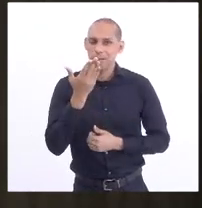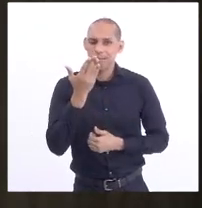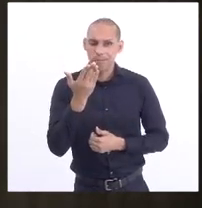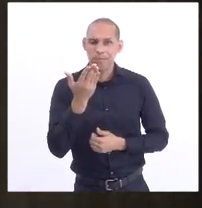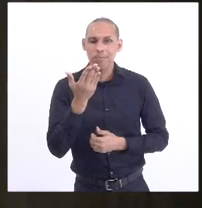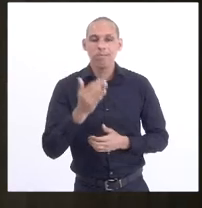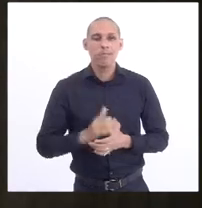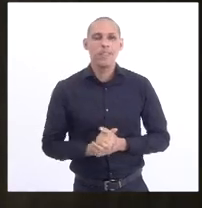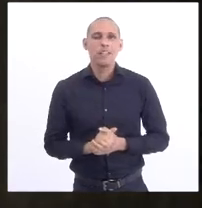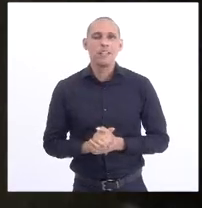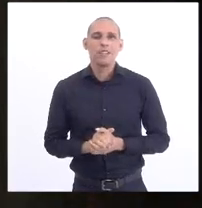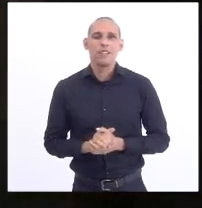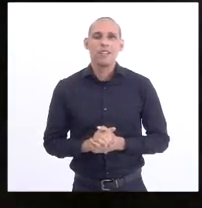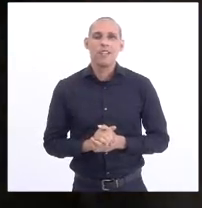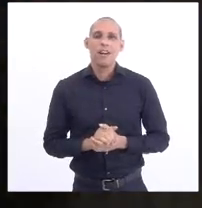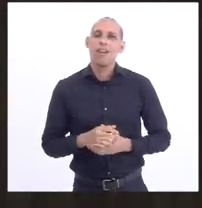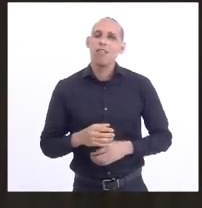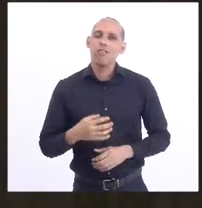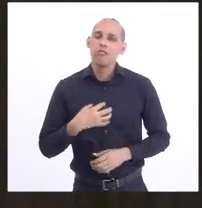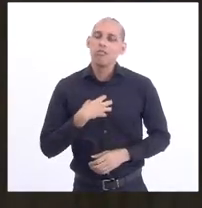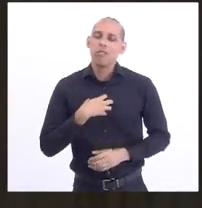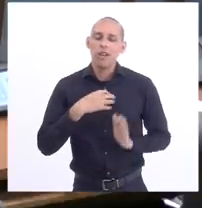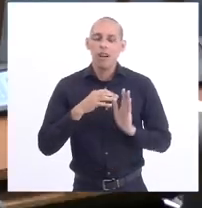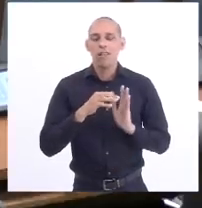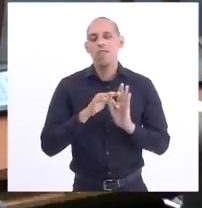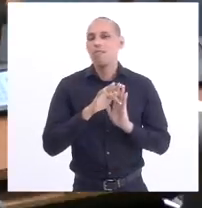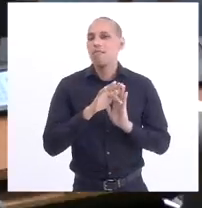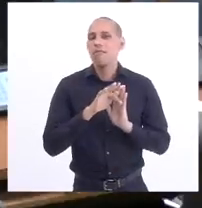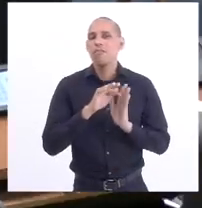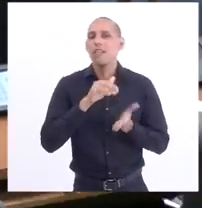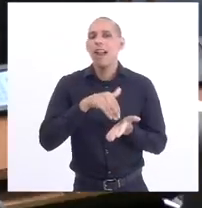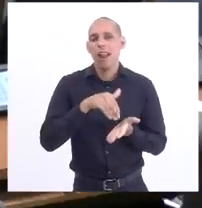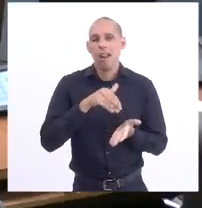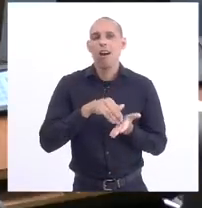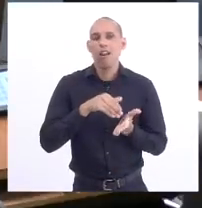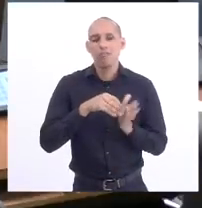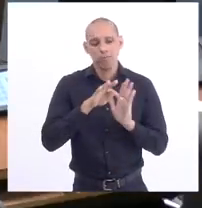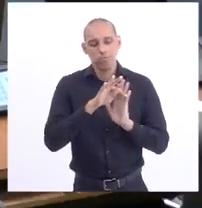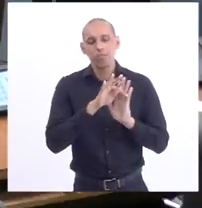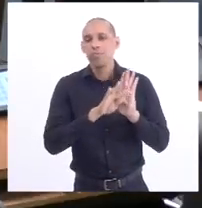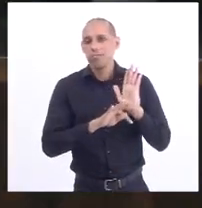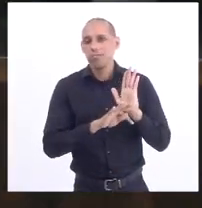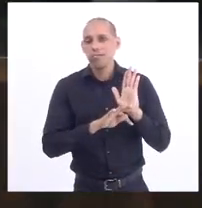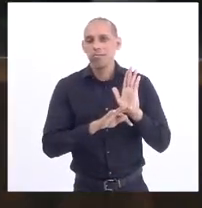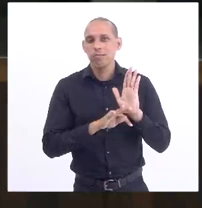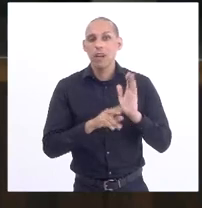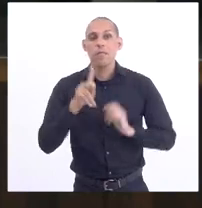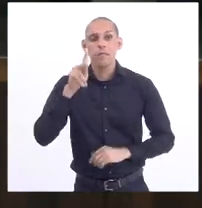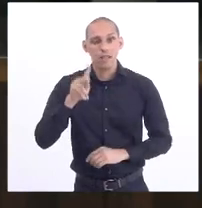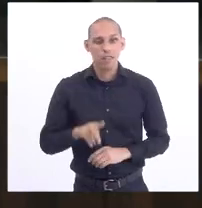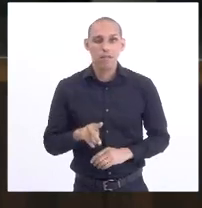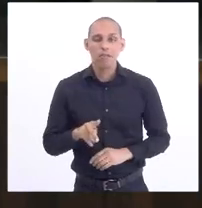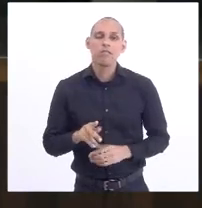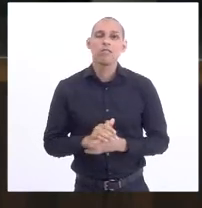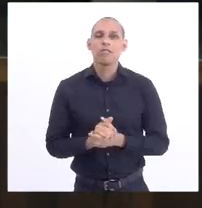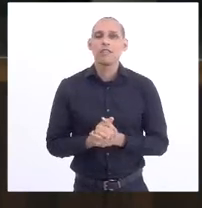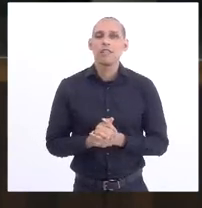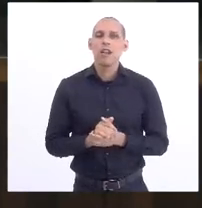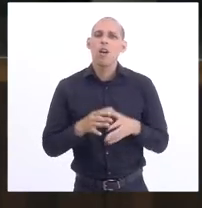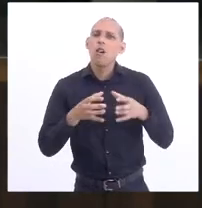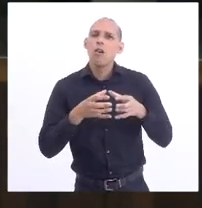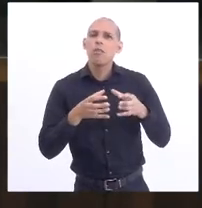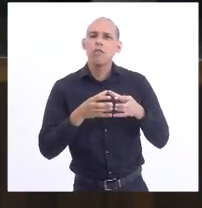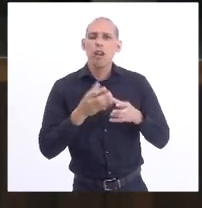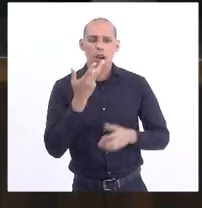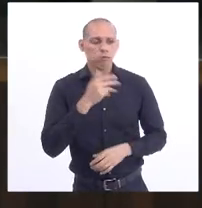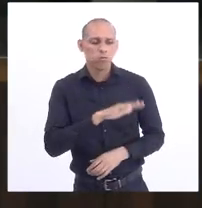Excelência forma final de redação. A presidência defere, pela Comissão de Assuntos da Criança e do Adolescente e do